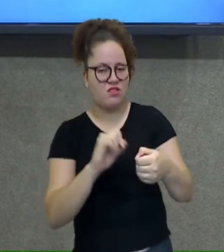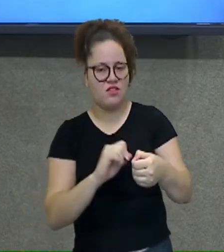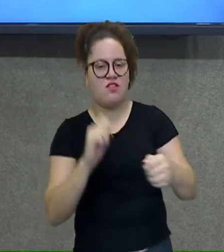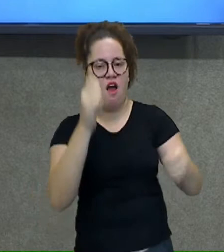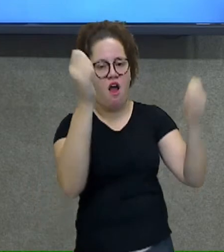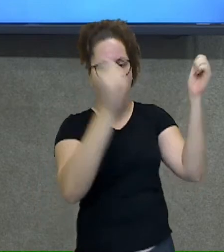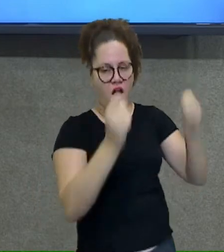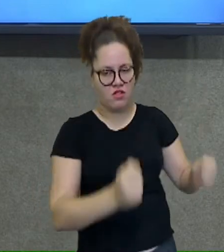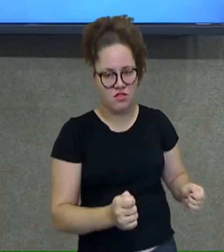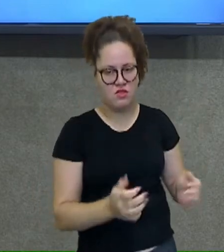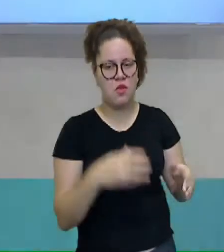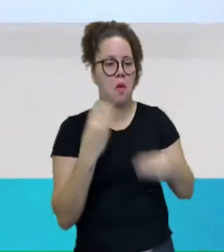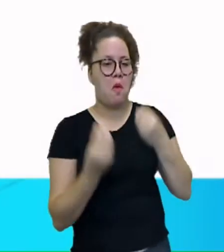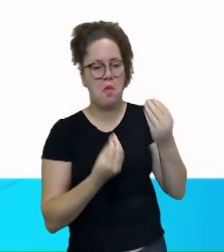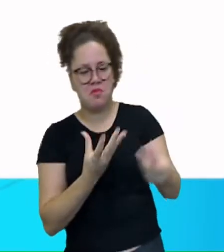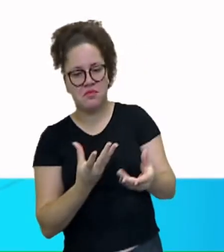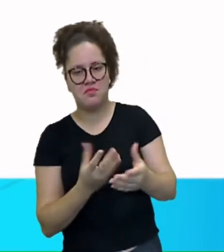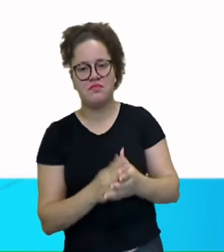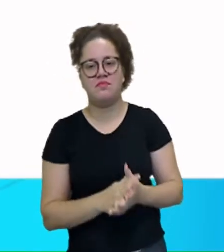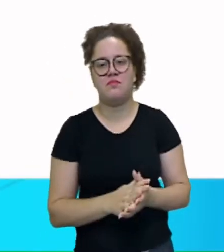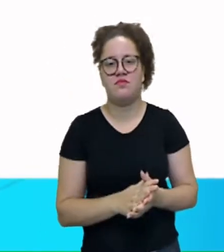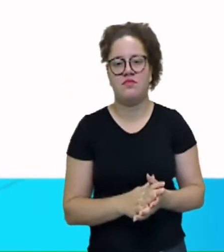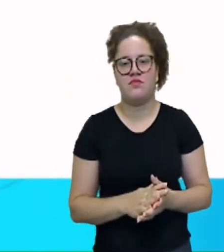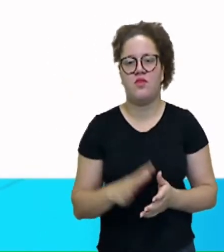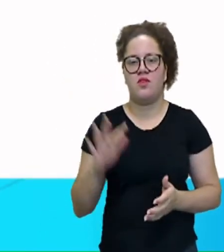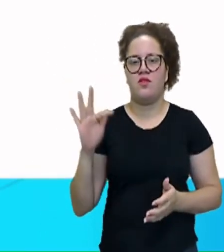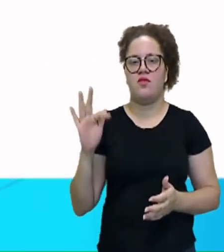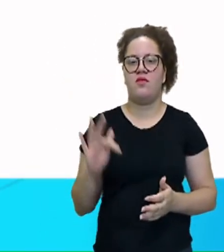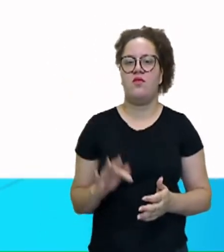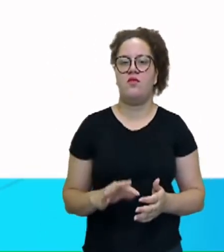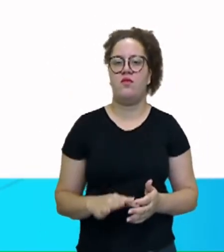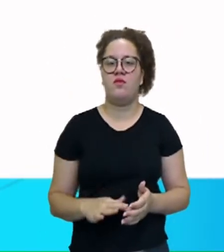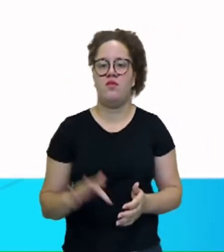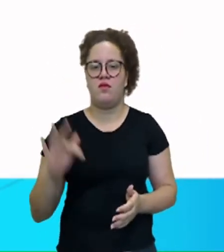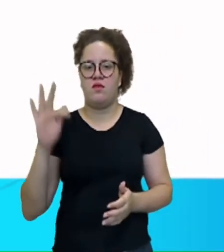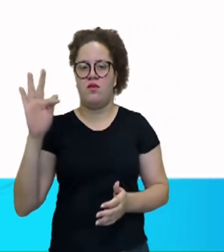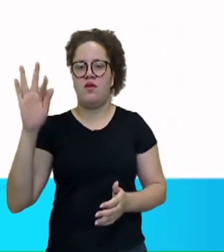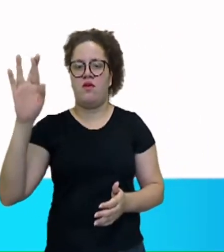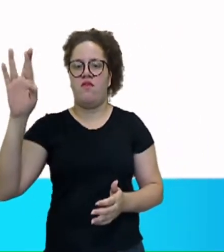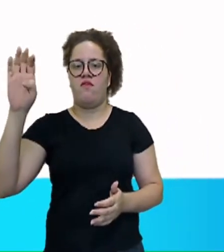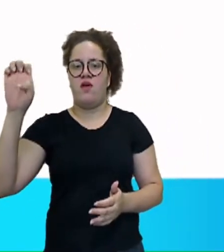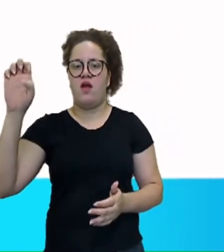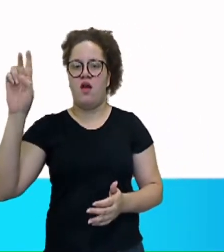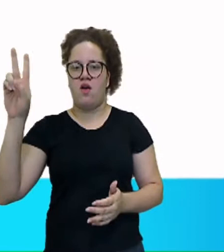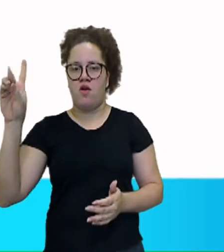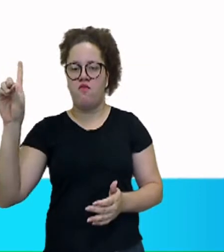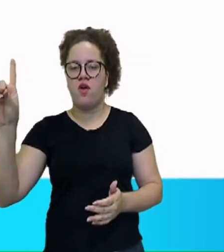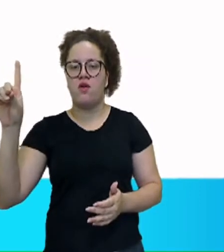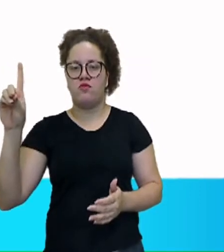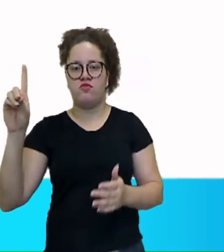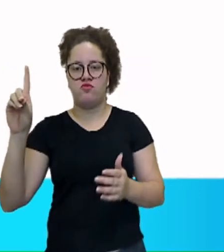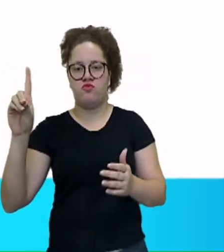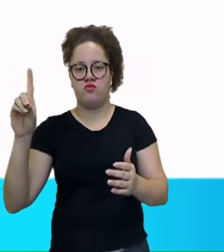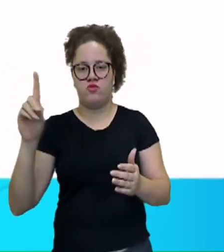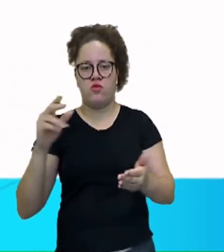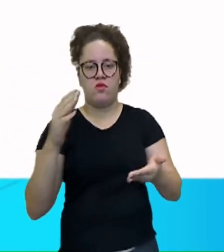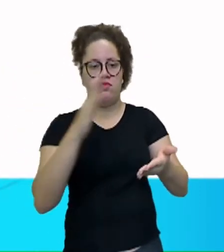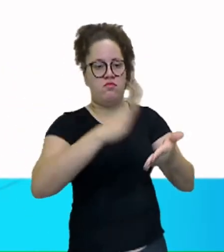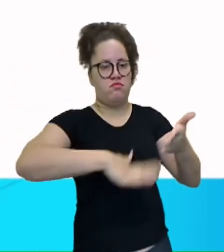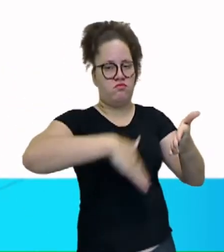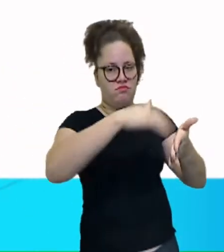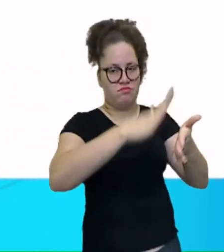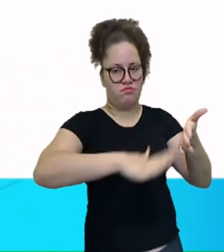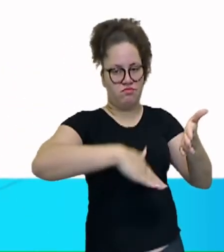arte. E esse Freud, feito com calda de chocolate, ele pintou o retrato do pai da